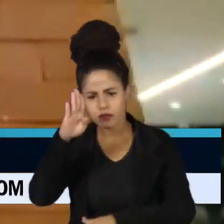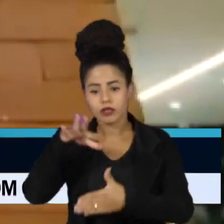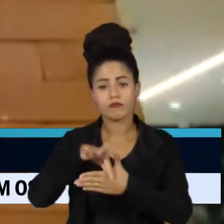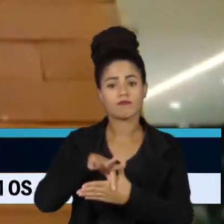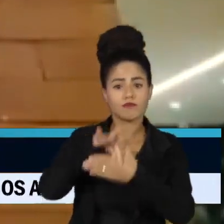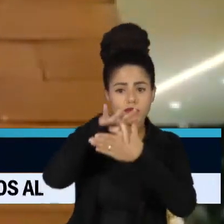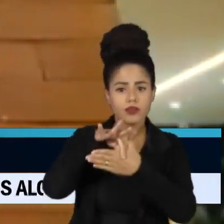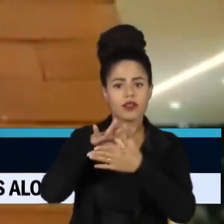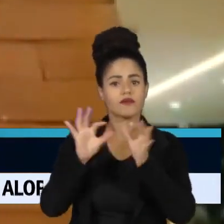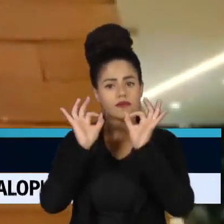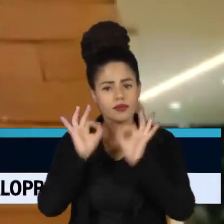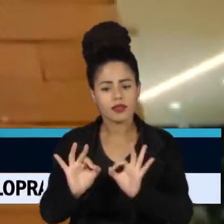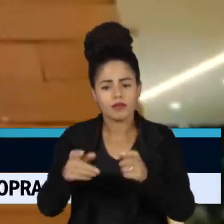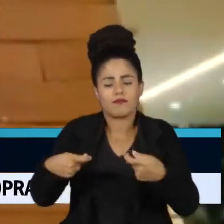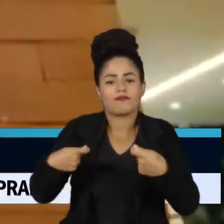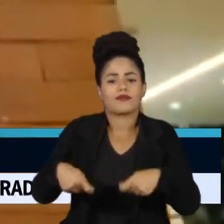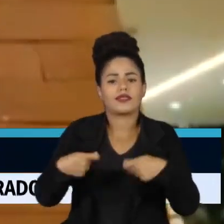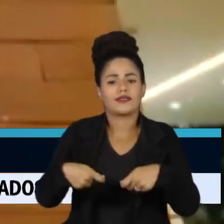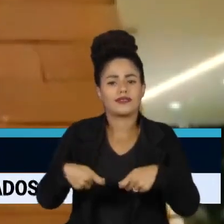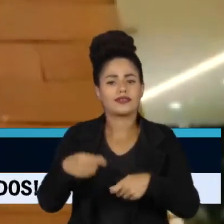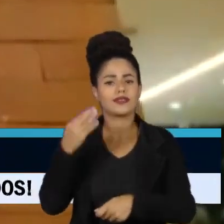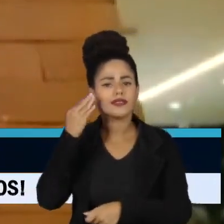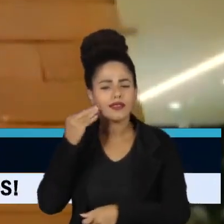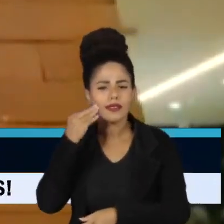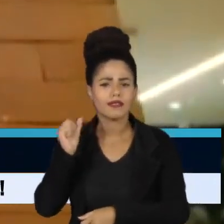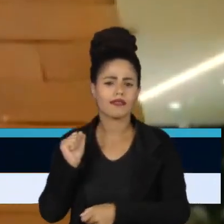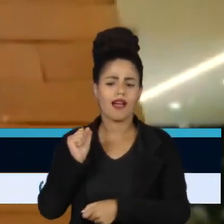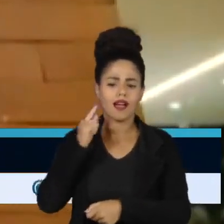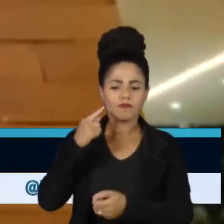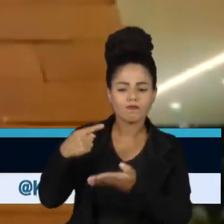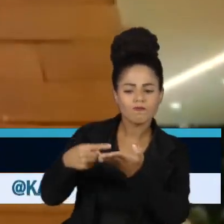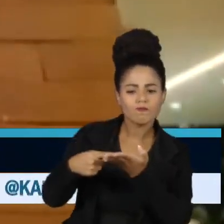democracia liberal, devem abandonar essa visão